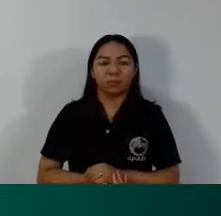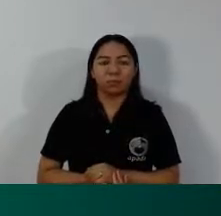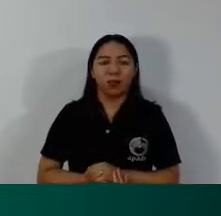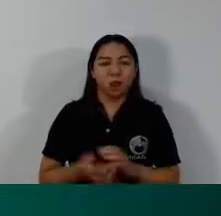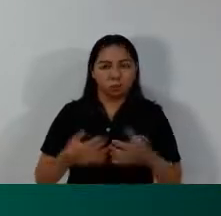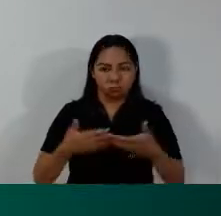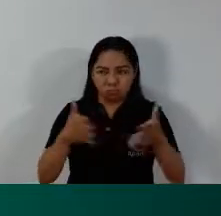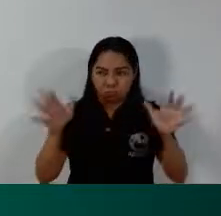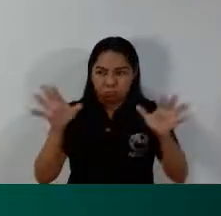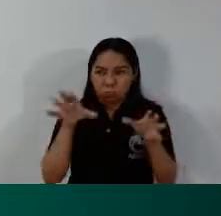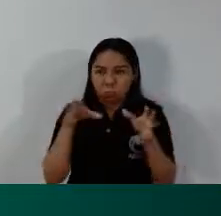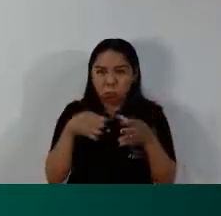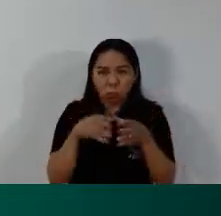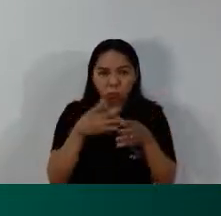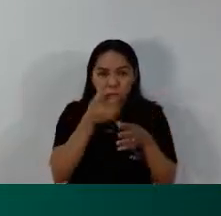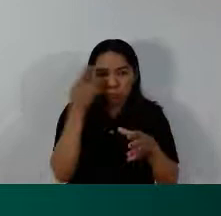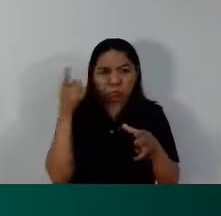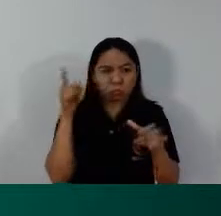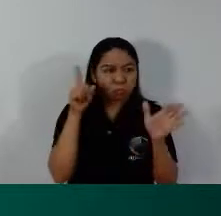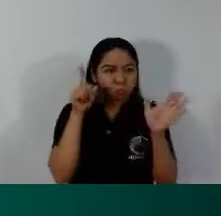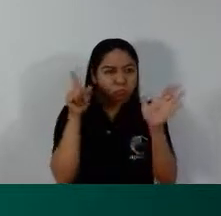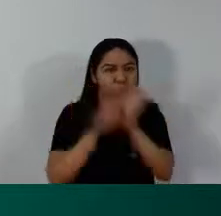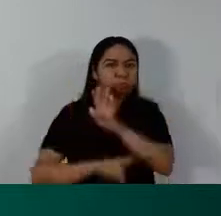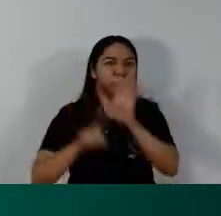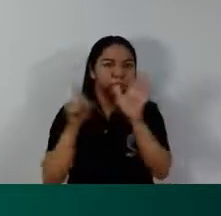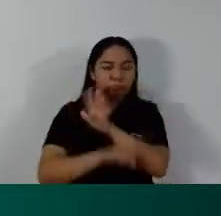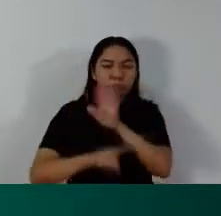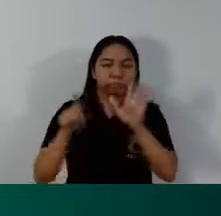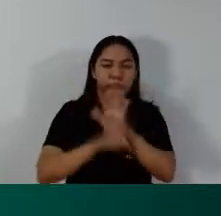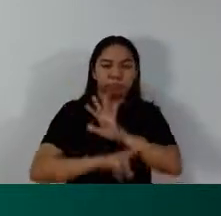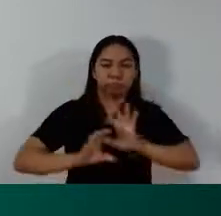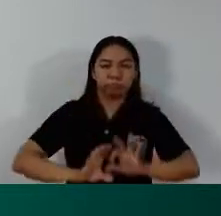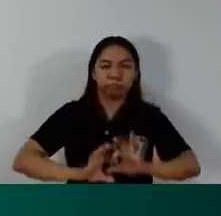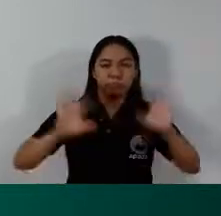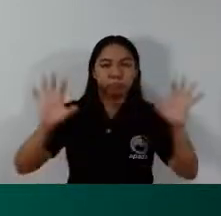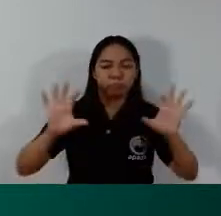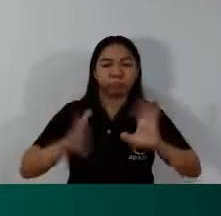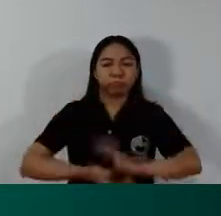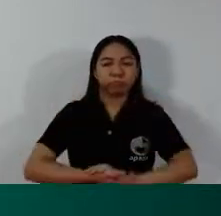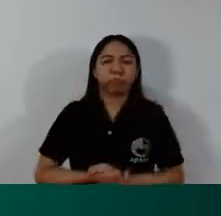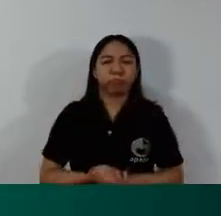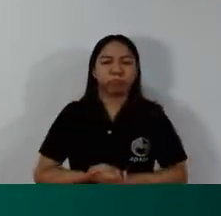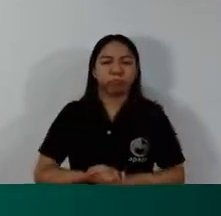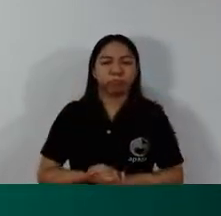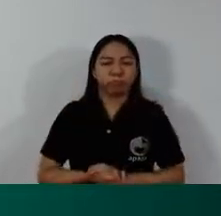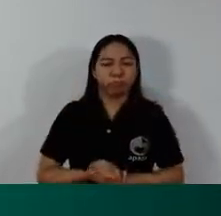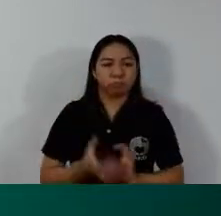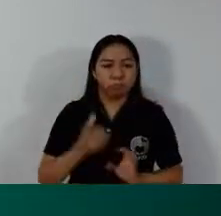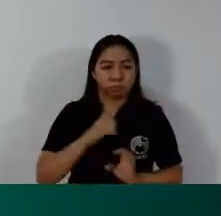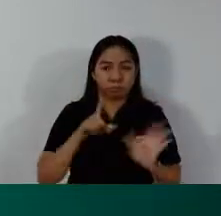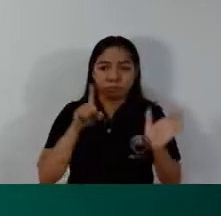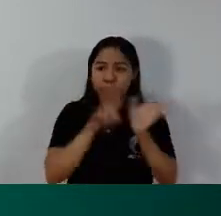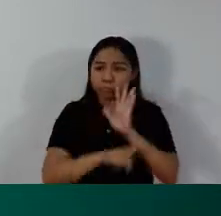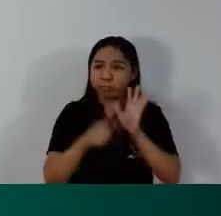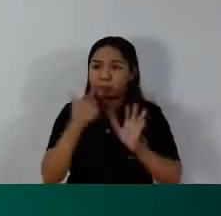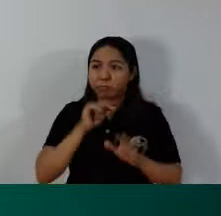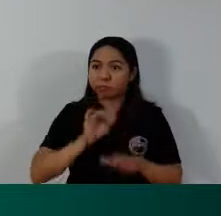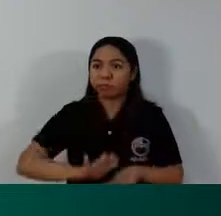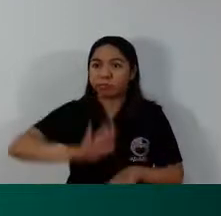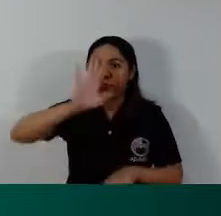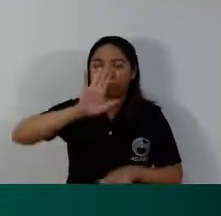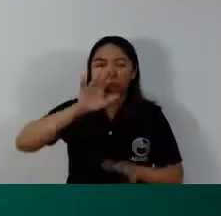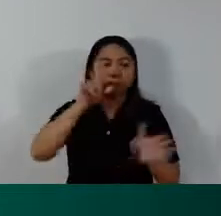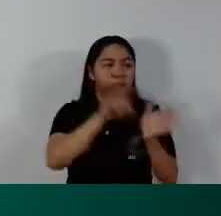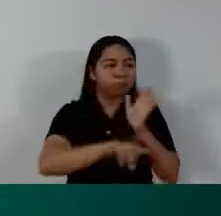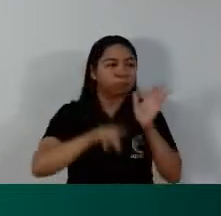gente abre para o grupo para alguém que queira fazer perguntas considerações E aí temos tem vamos